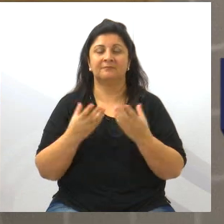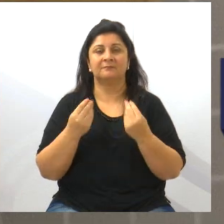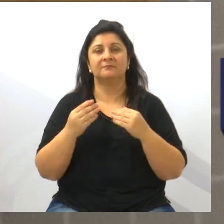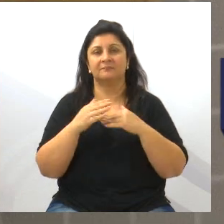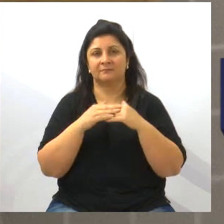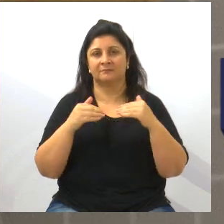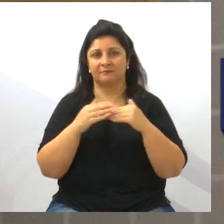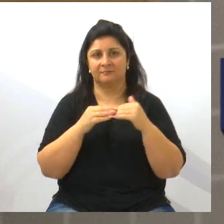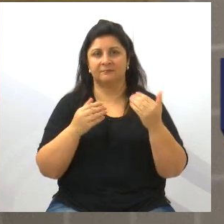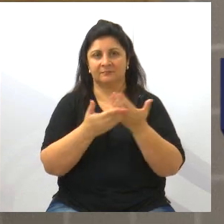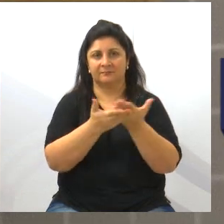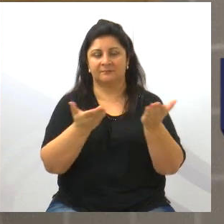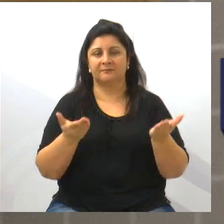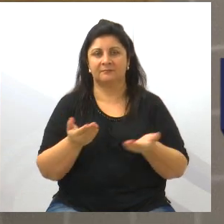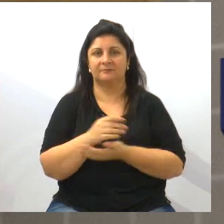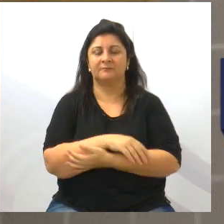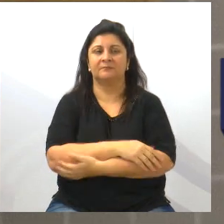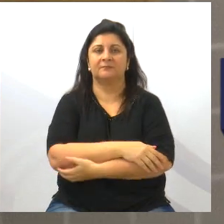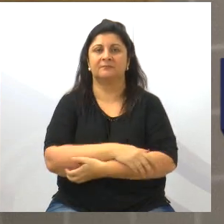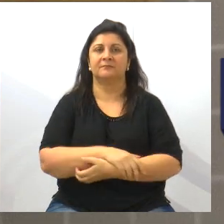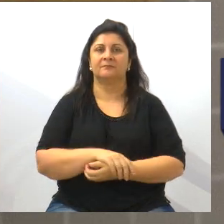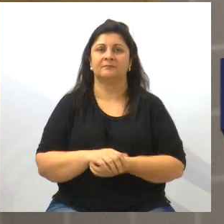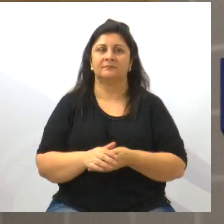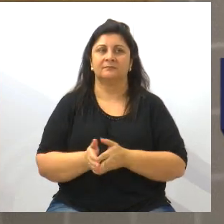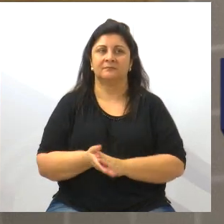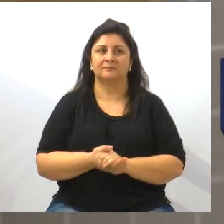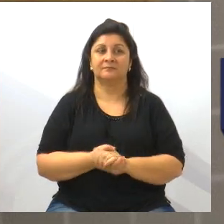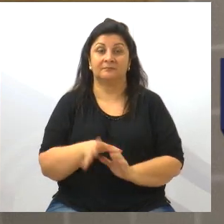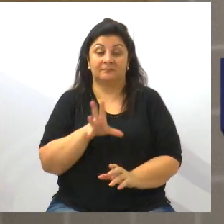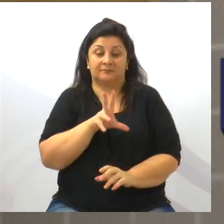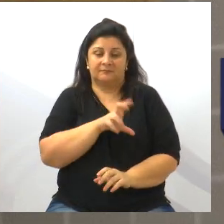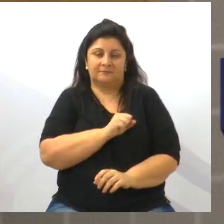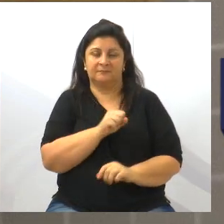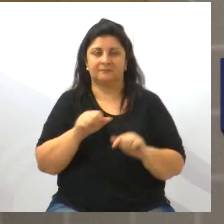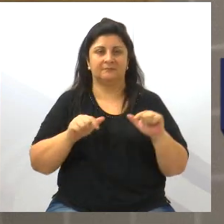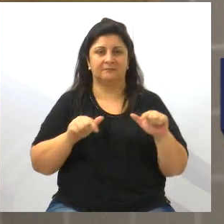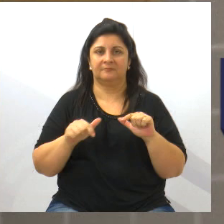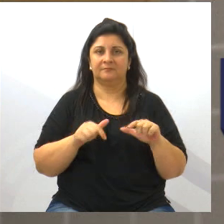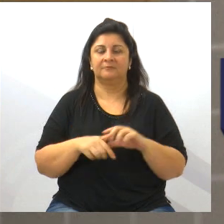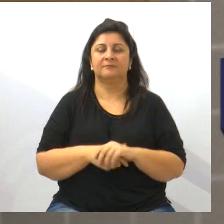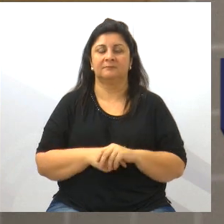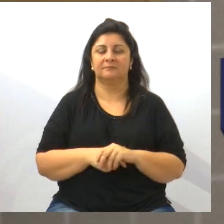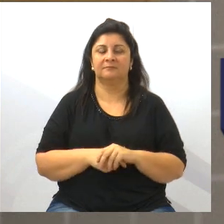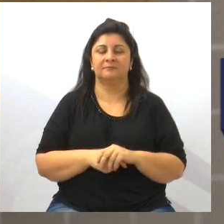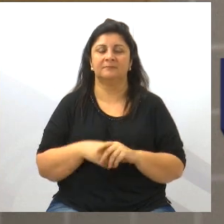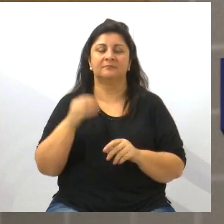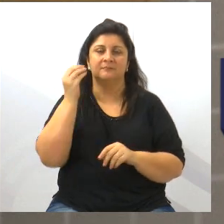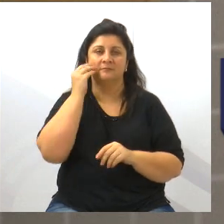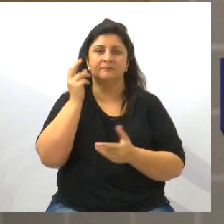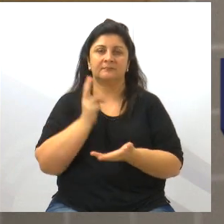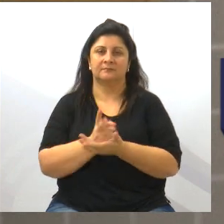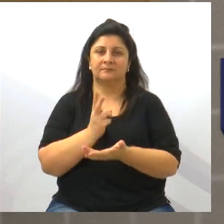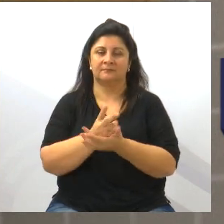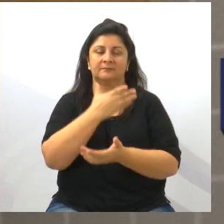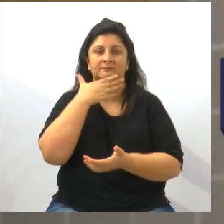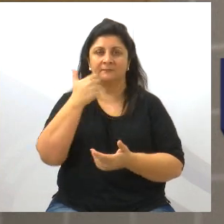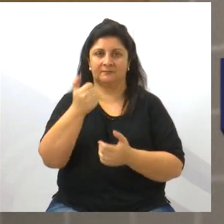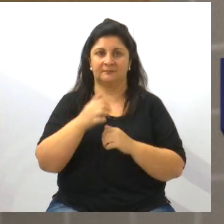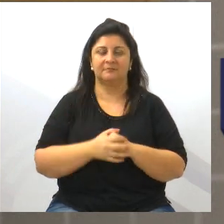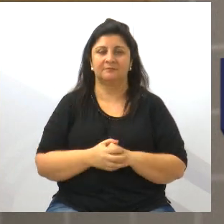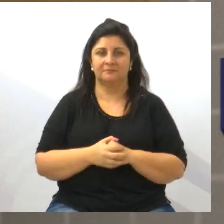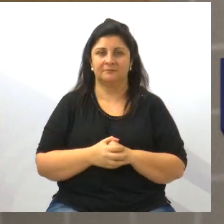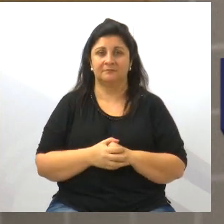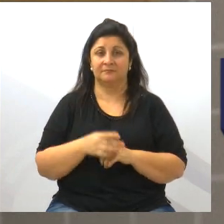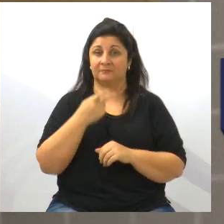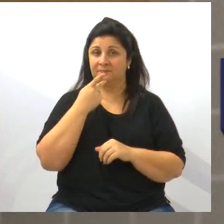para vocês. E eu adoro o que eu faço, né? E procuro fazer o melhor, sempre. Eu falo em